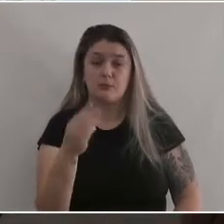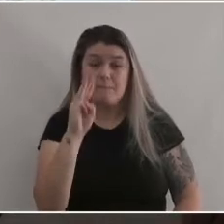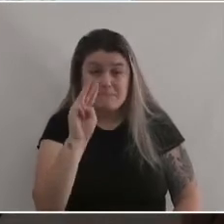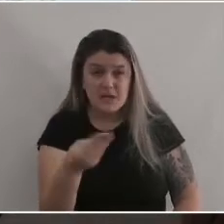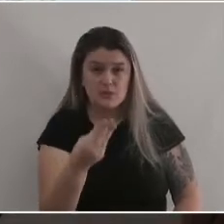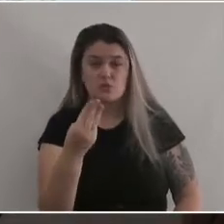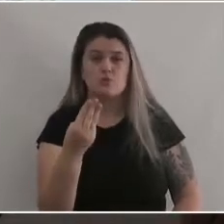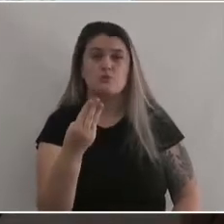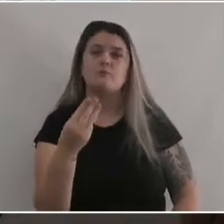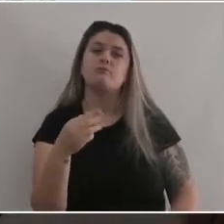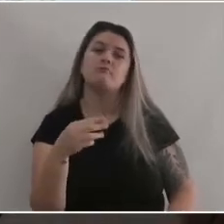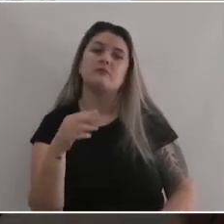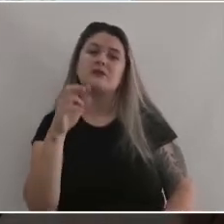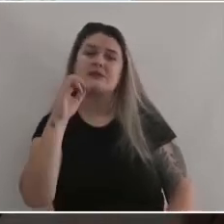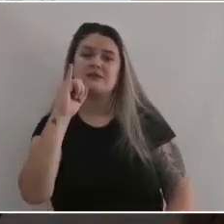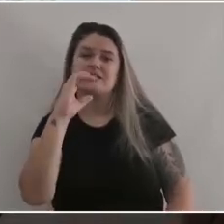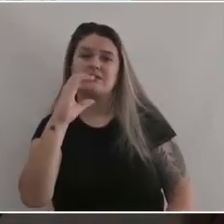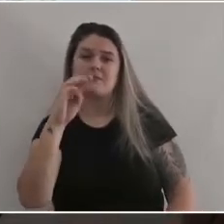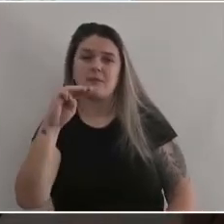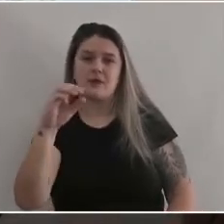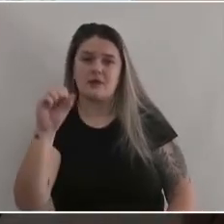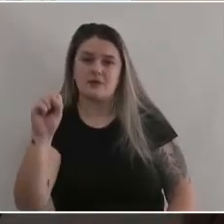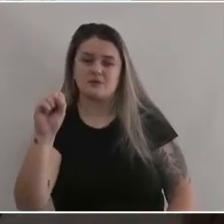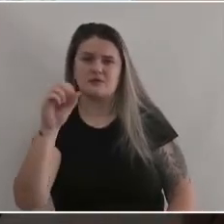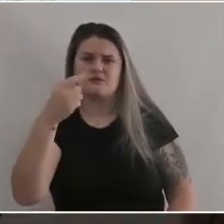35.244.000 de ICMS,